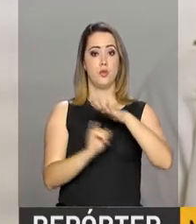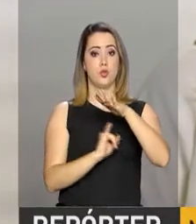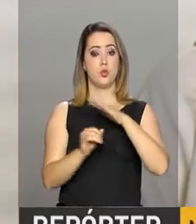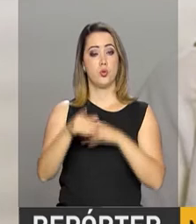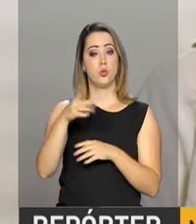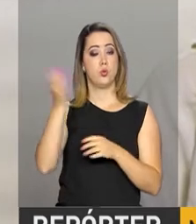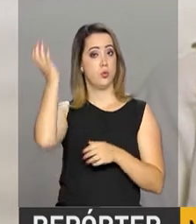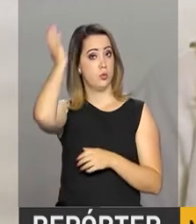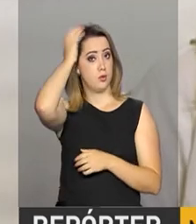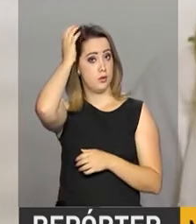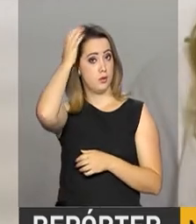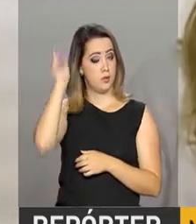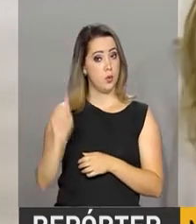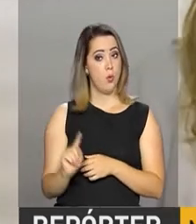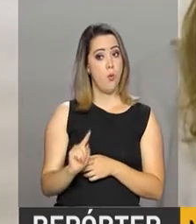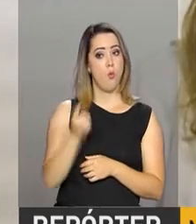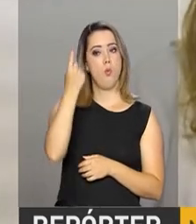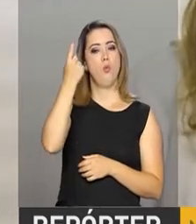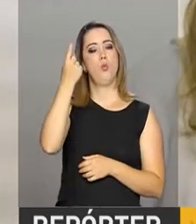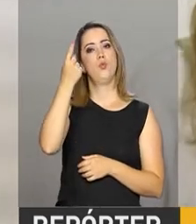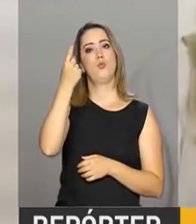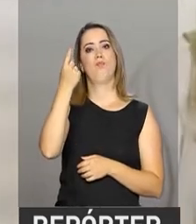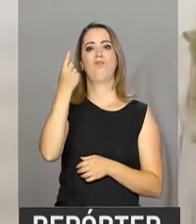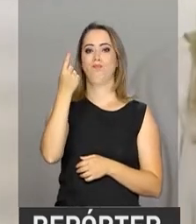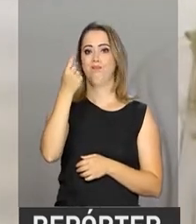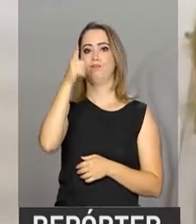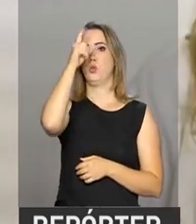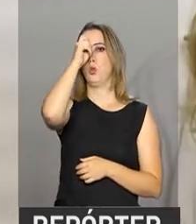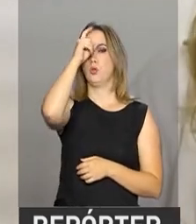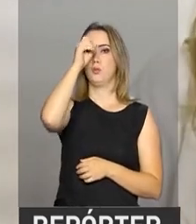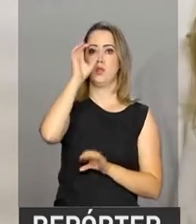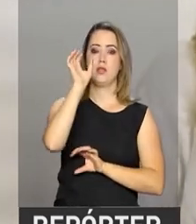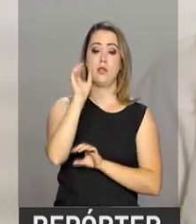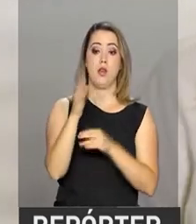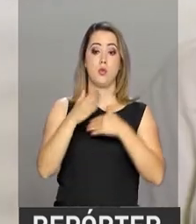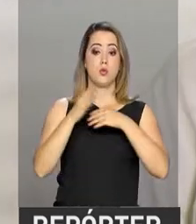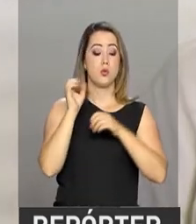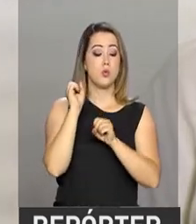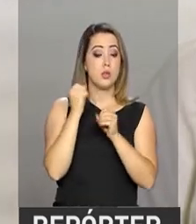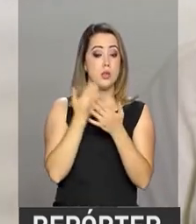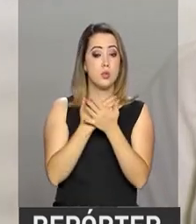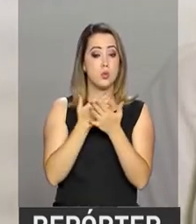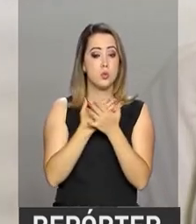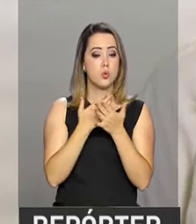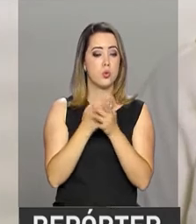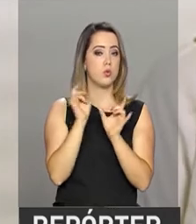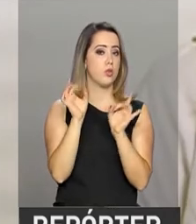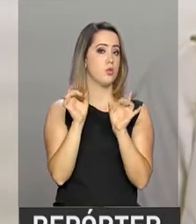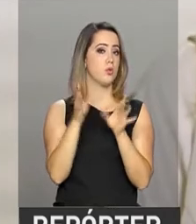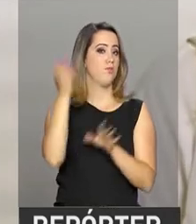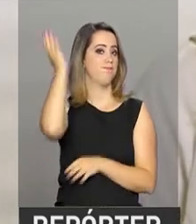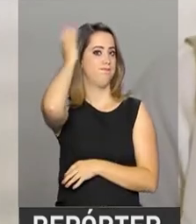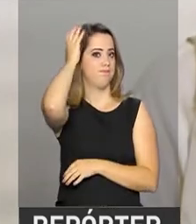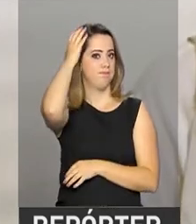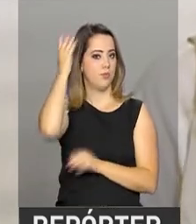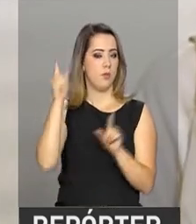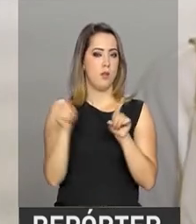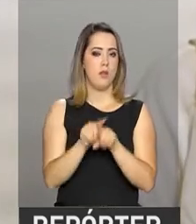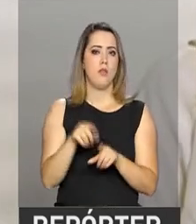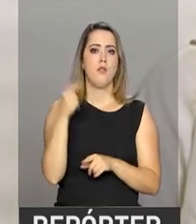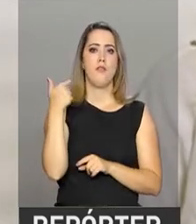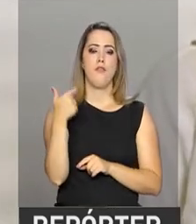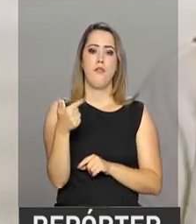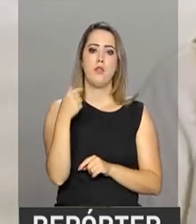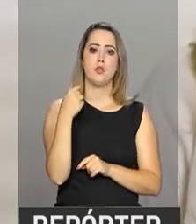hospital do brasil que se dedica exclusivamente às doenças cerebrais dos repasses do governo federal 24 milhões de